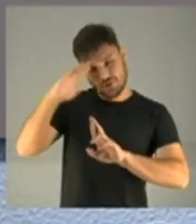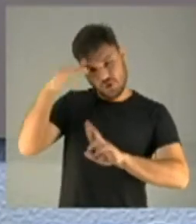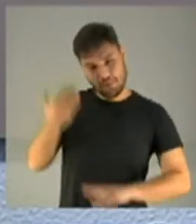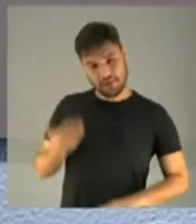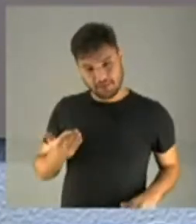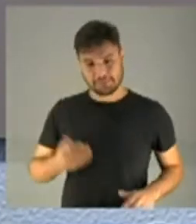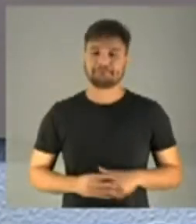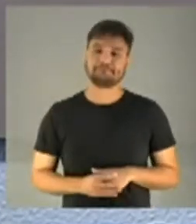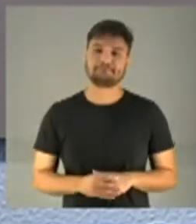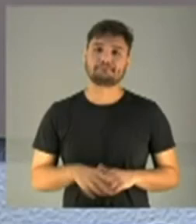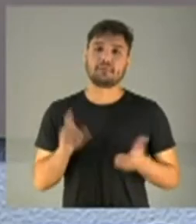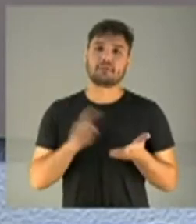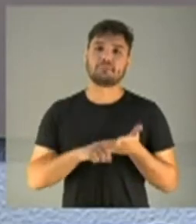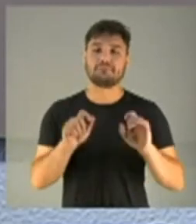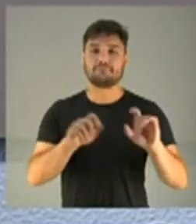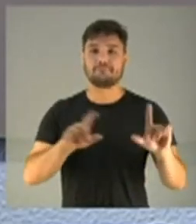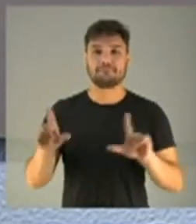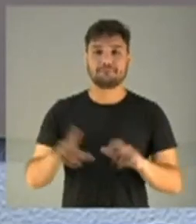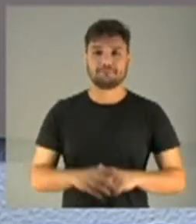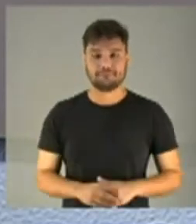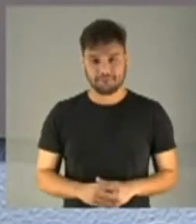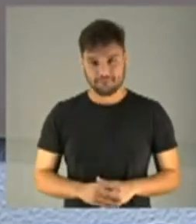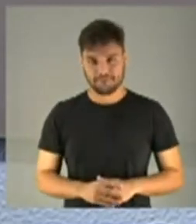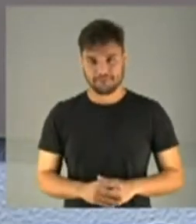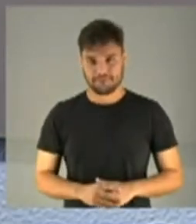homenagem. Próximo, por favor.